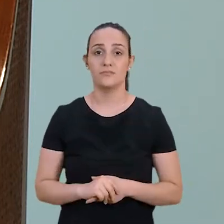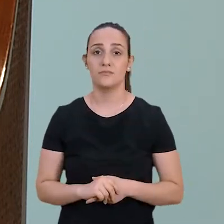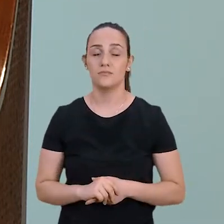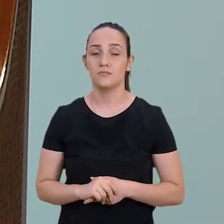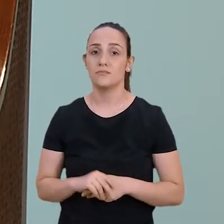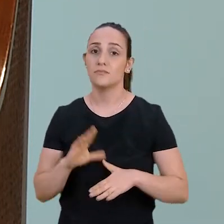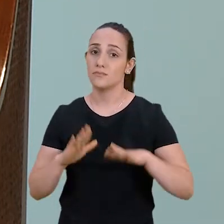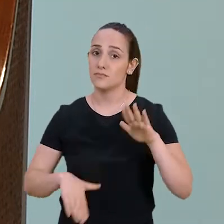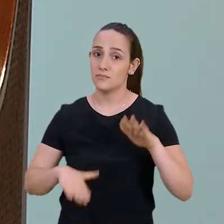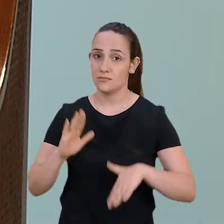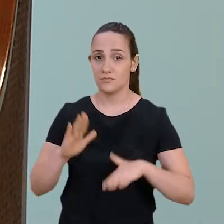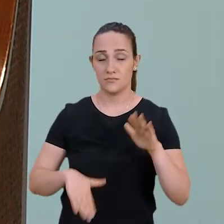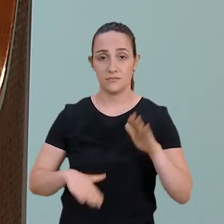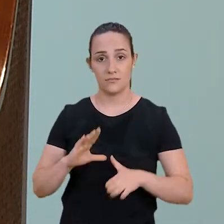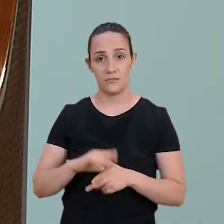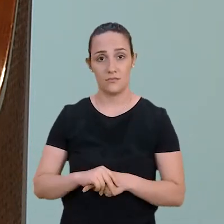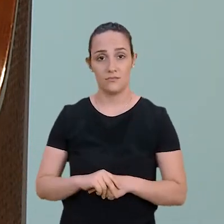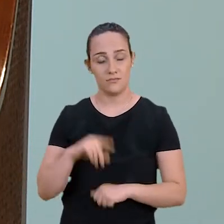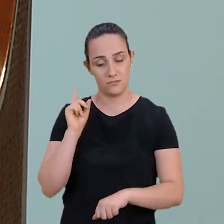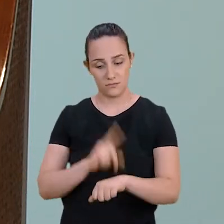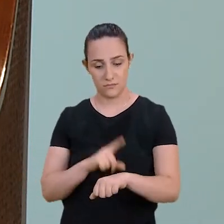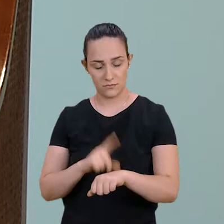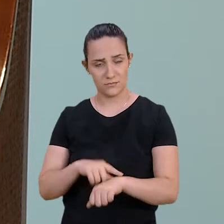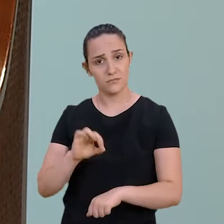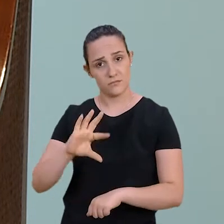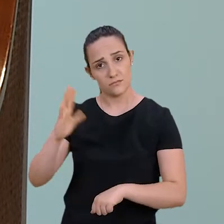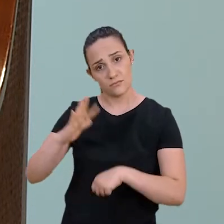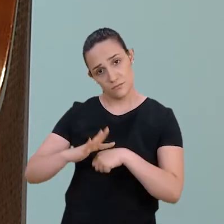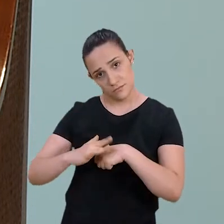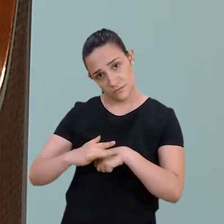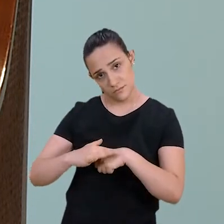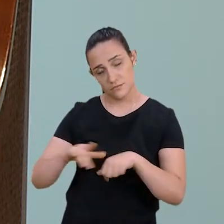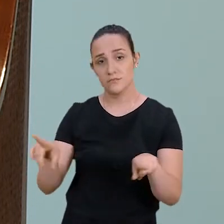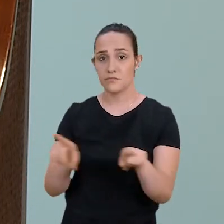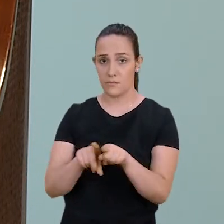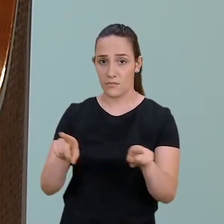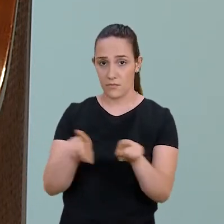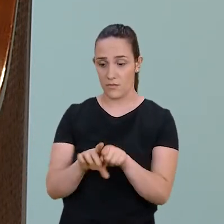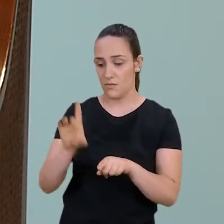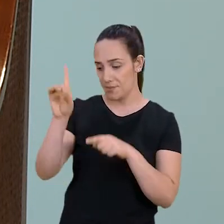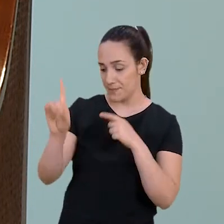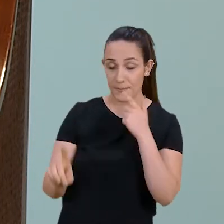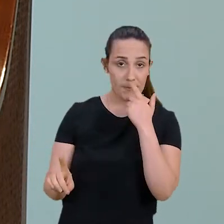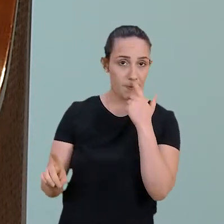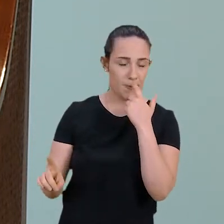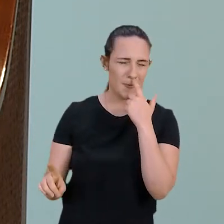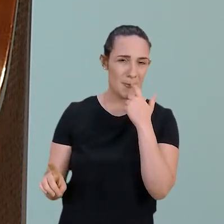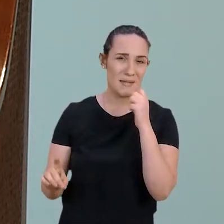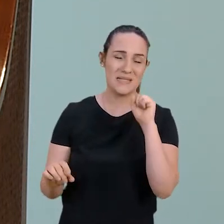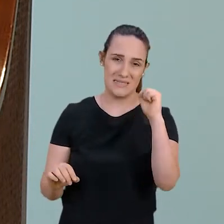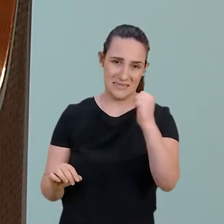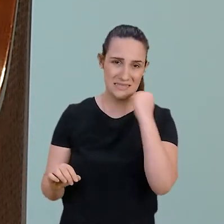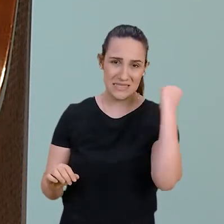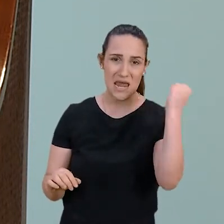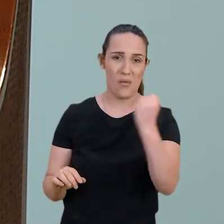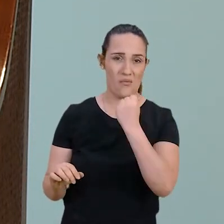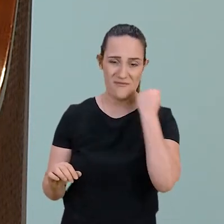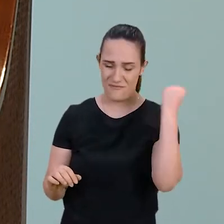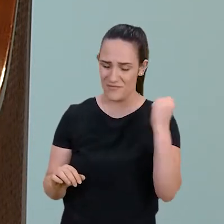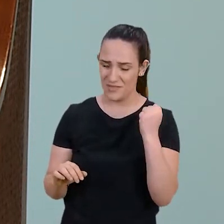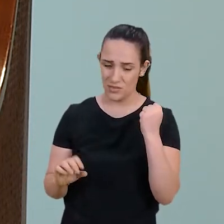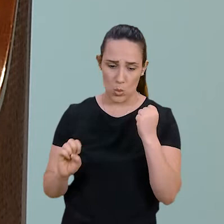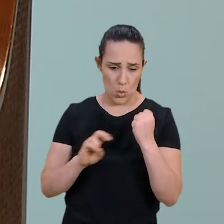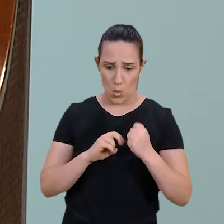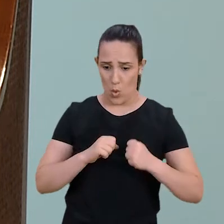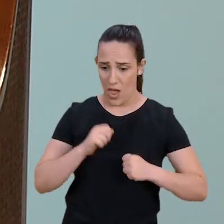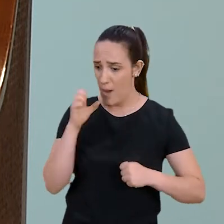muitas vezes, quando as doenças e as deficiências são muito severas ou elas progridem de uma forma